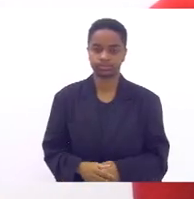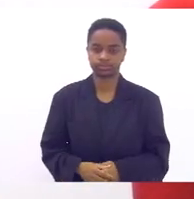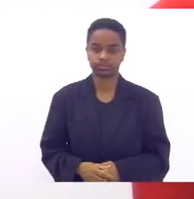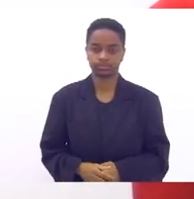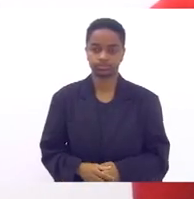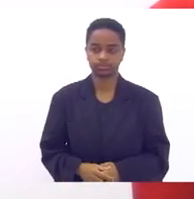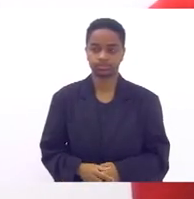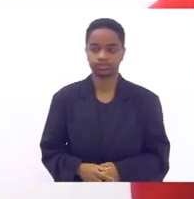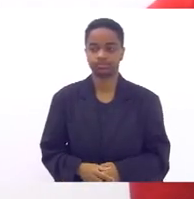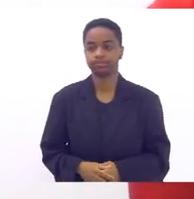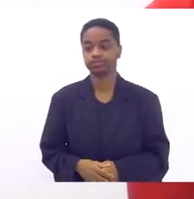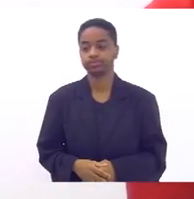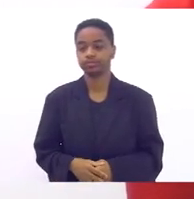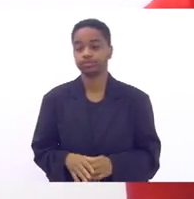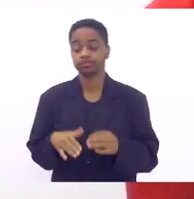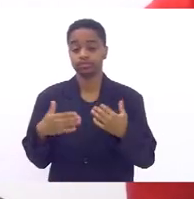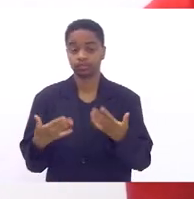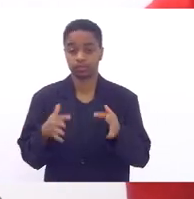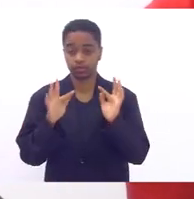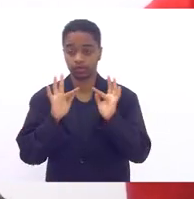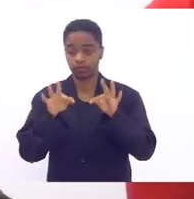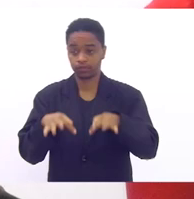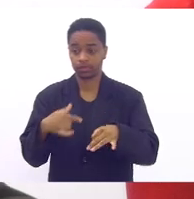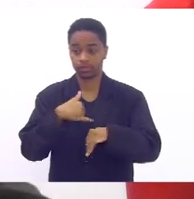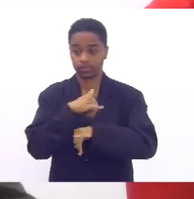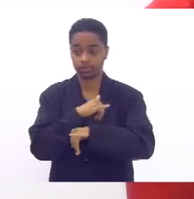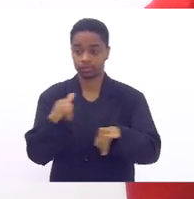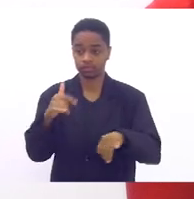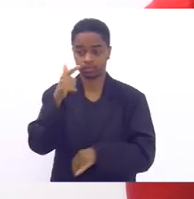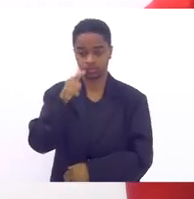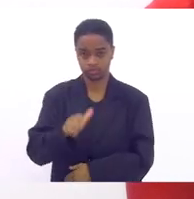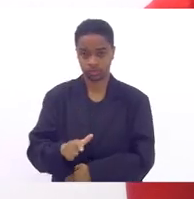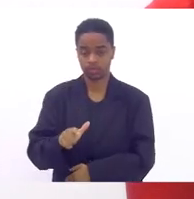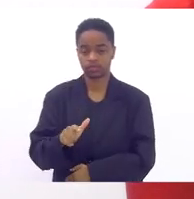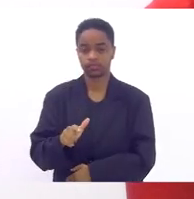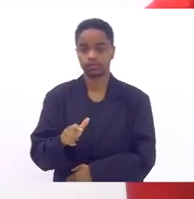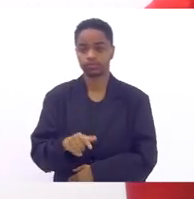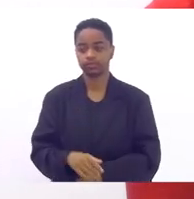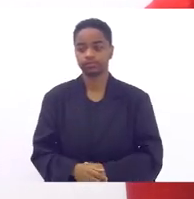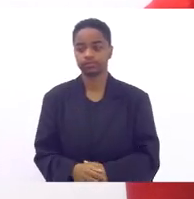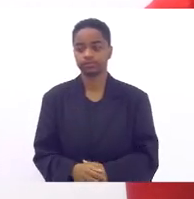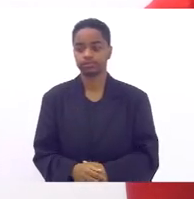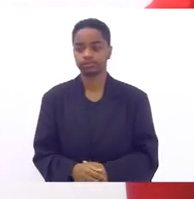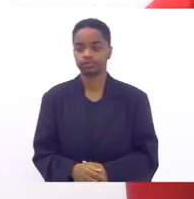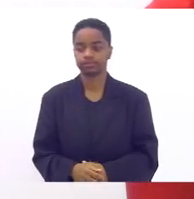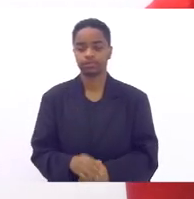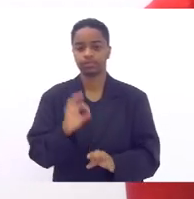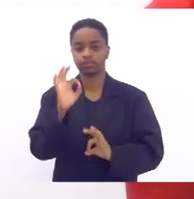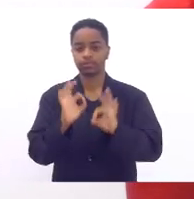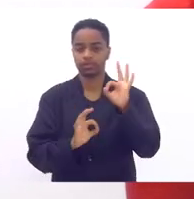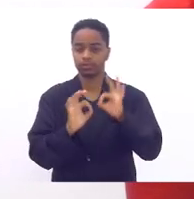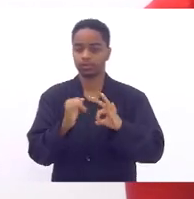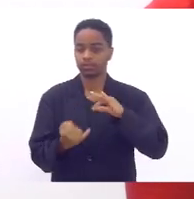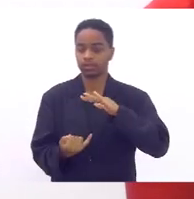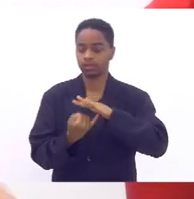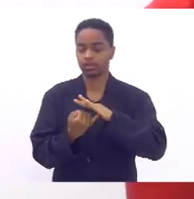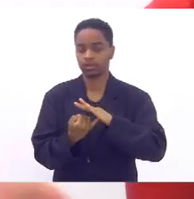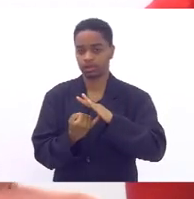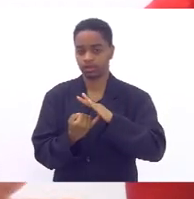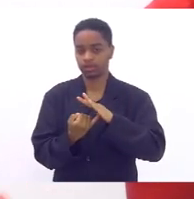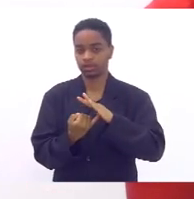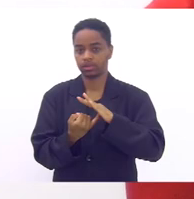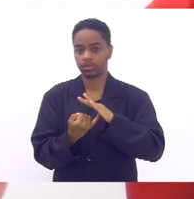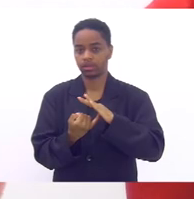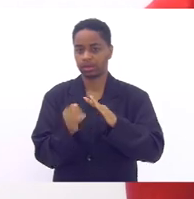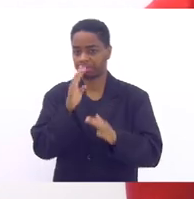fim eh de novo eh dizendo que os arranjos institucionais não se movem